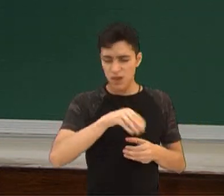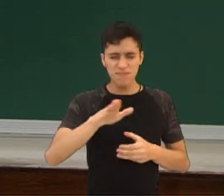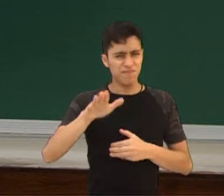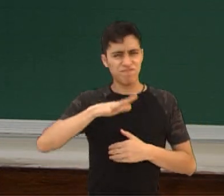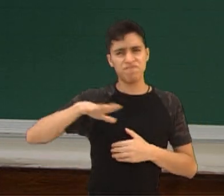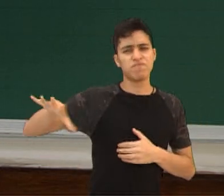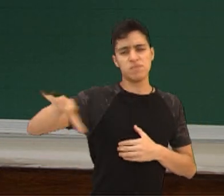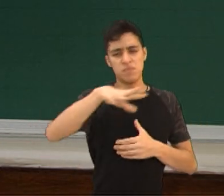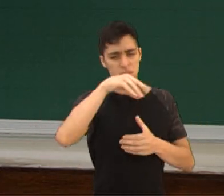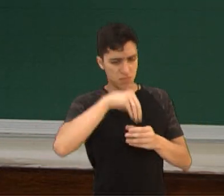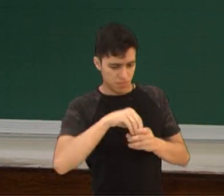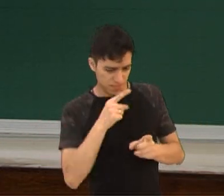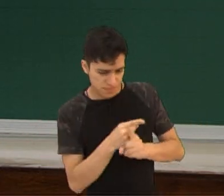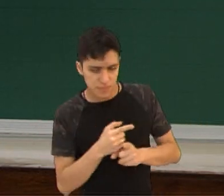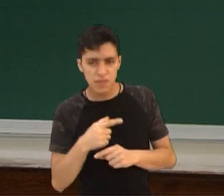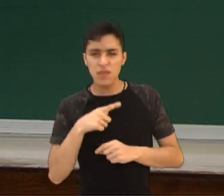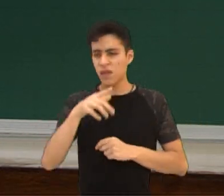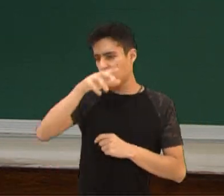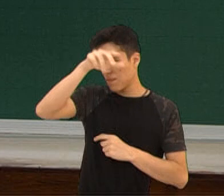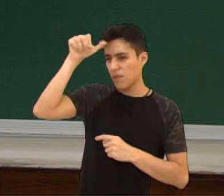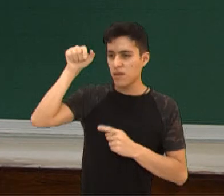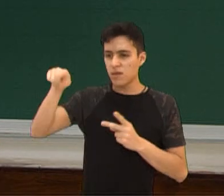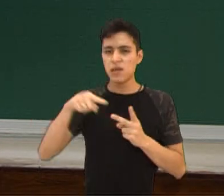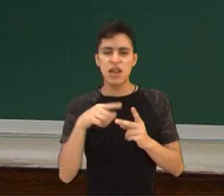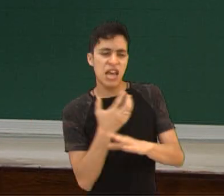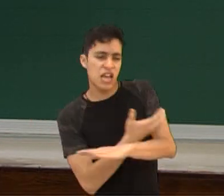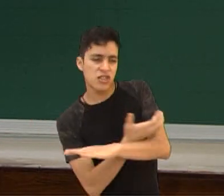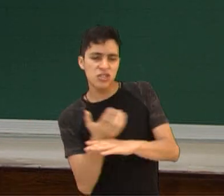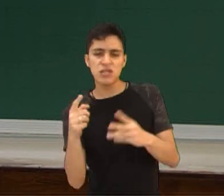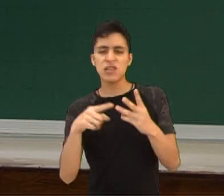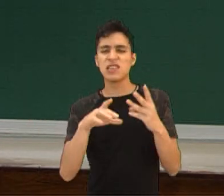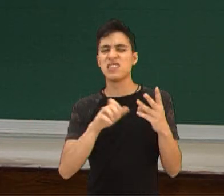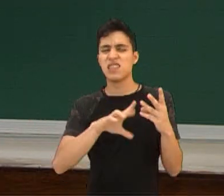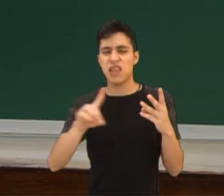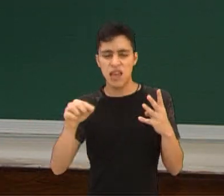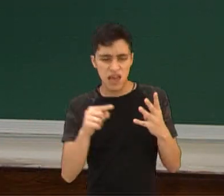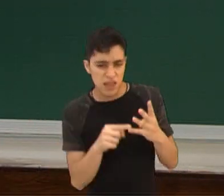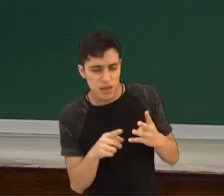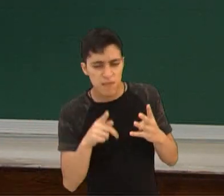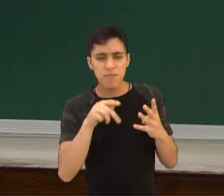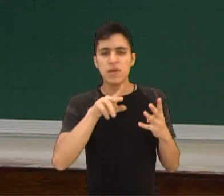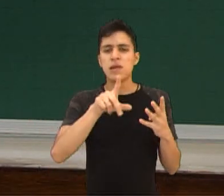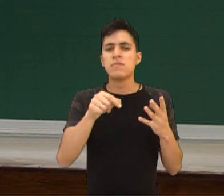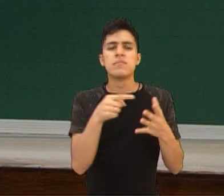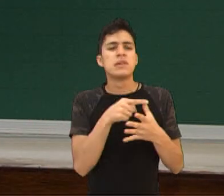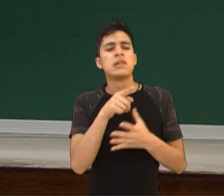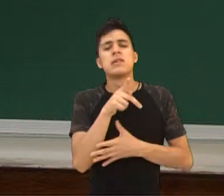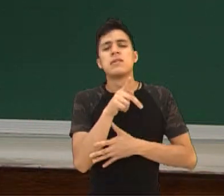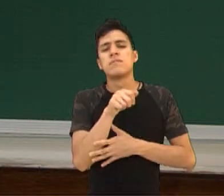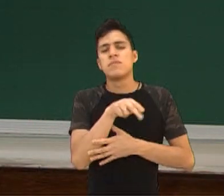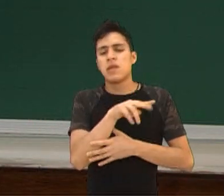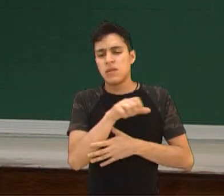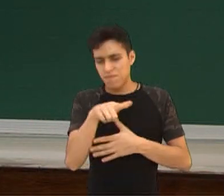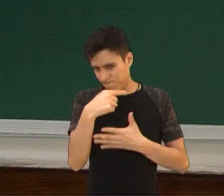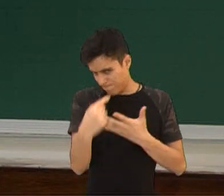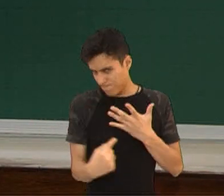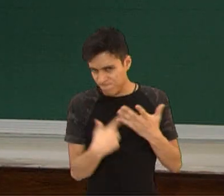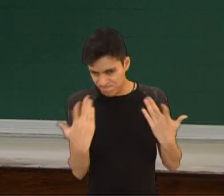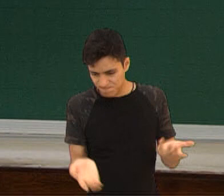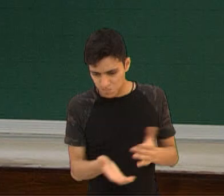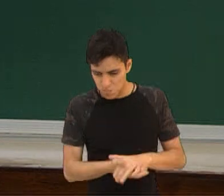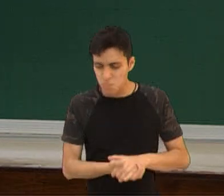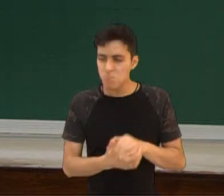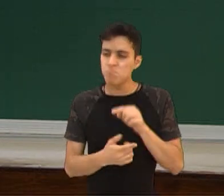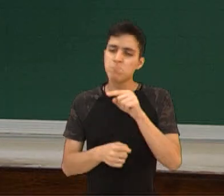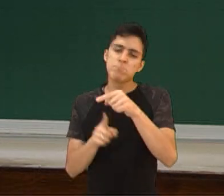todos os biomas. Então, a gente encontra na Amazônia, na Caatinga, no Cerrado, Mata Atlântica, Pampa e Pantanal. Está dizendo aqui ainda que, então, ele